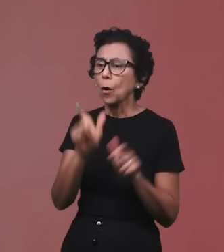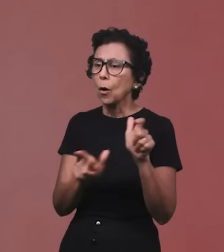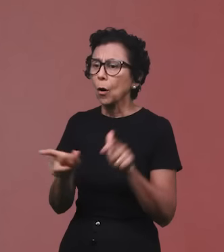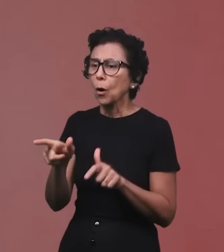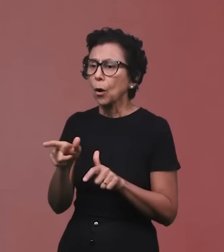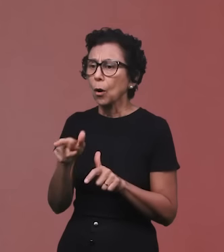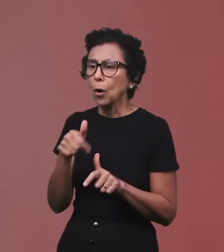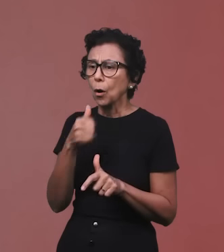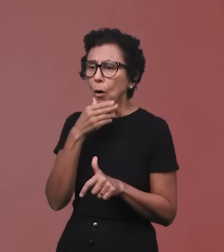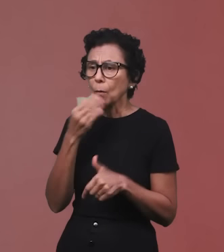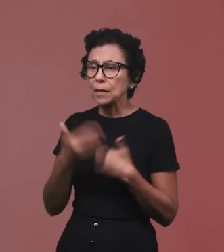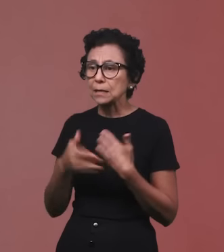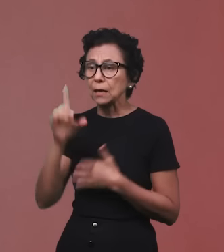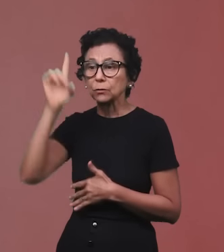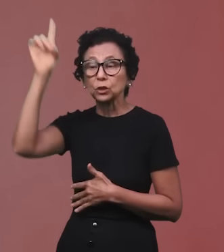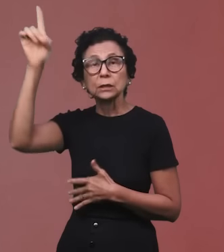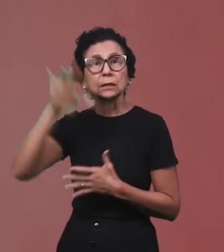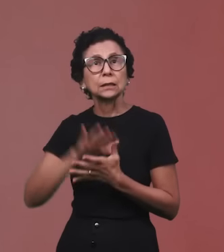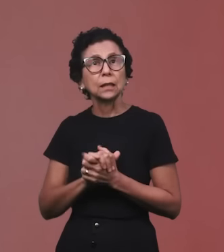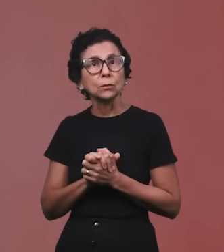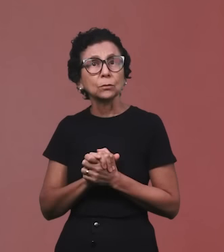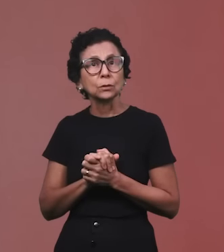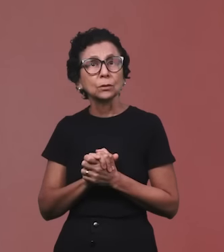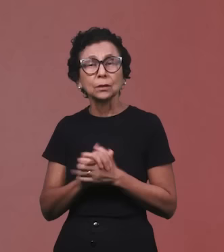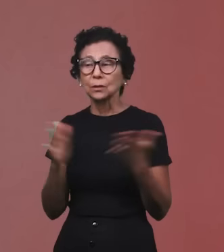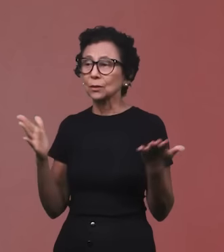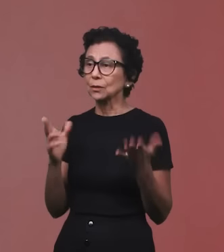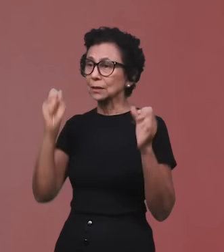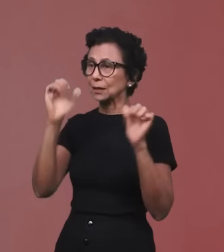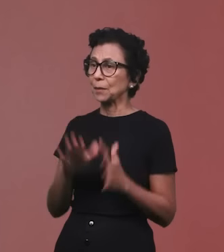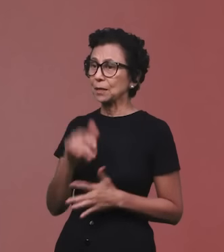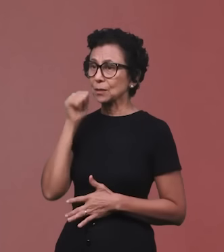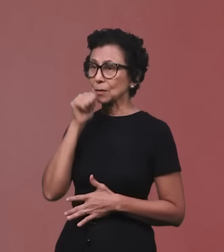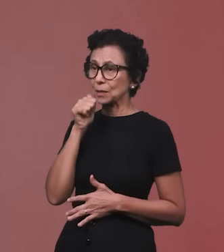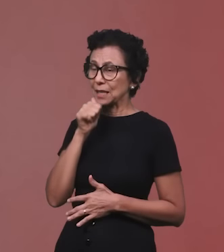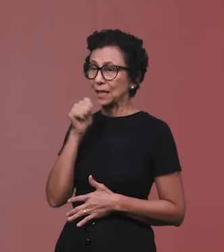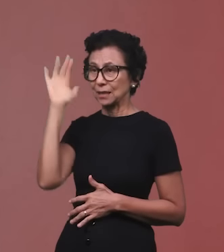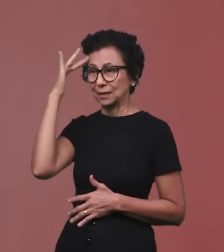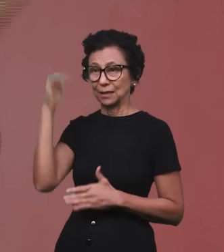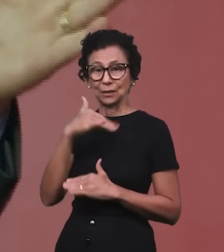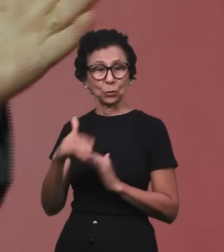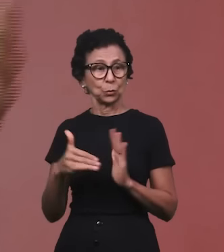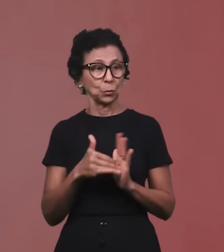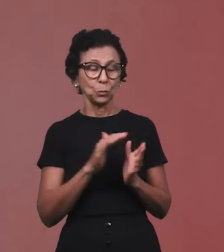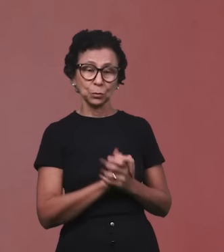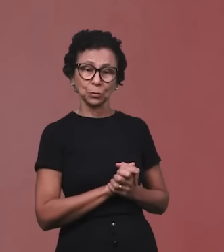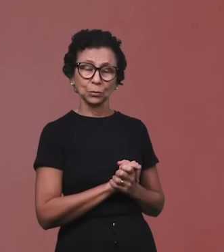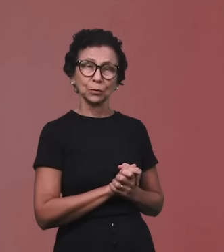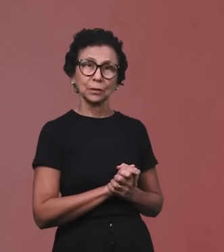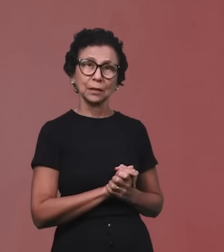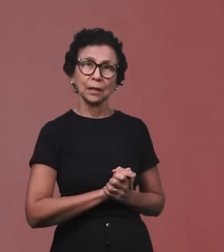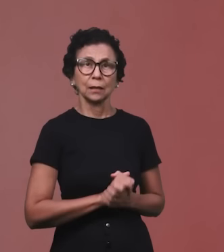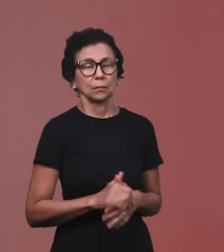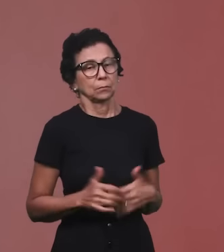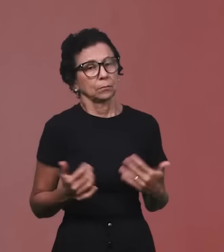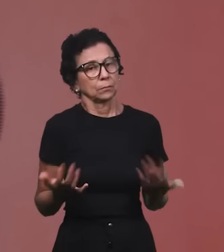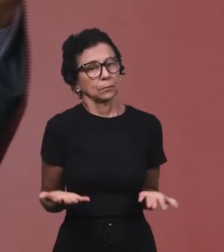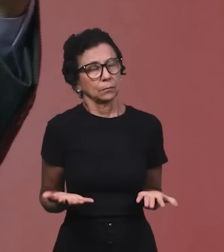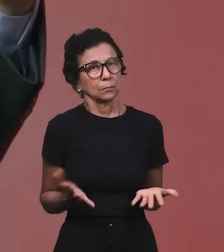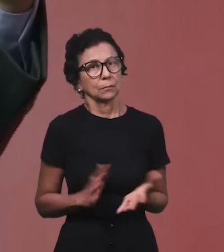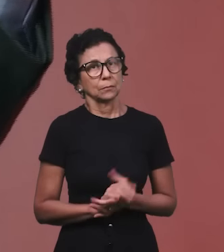Altíssimo. Que maravilha, irmã abençoada, já chegamos aqui, já entendeu tudo, vou chamar para o grupo de senhoras ou não sei o que e tal. Quer